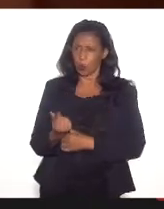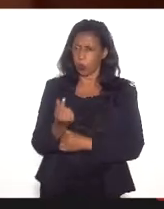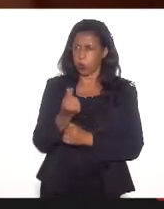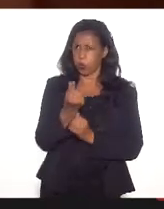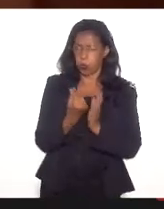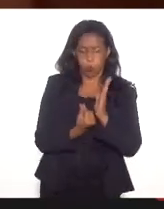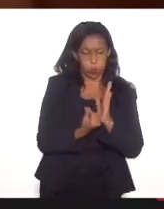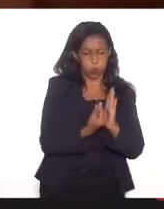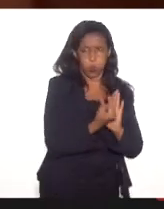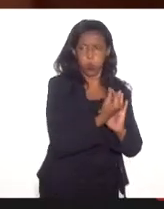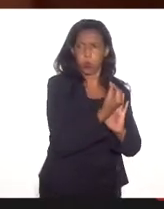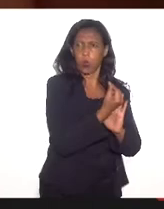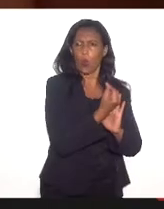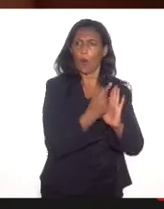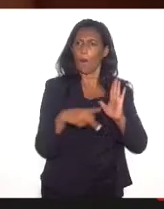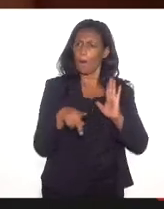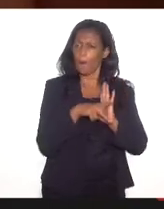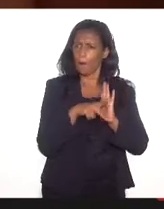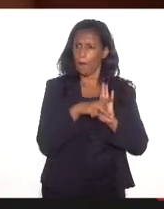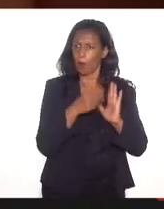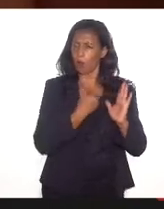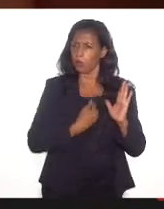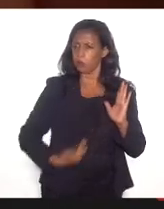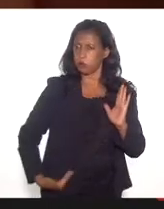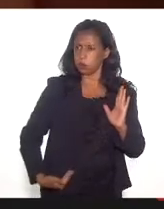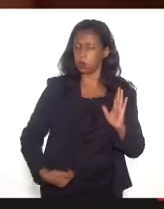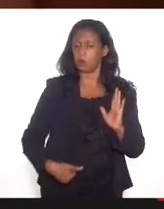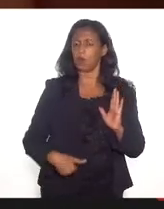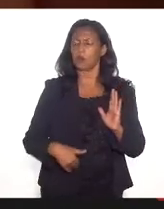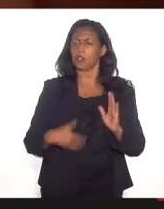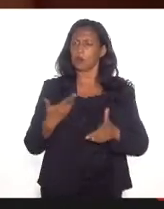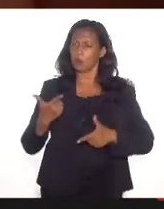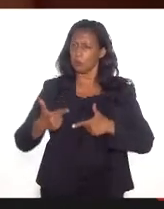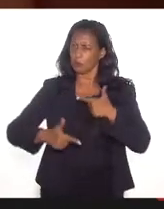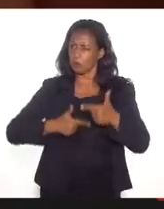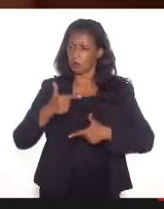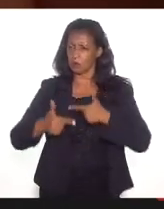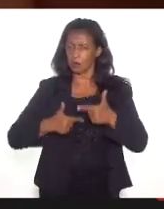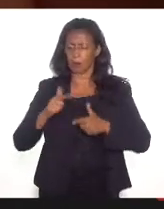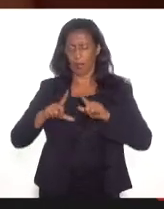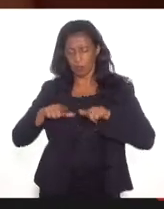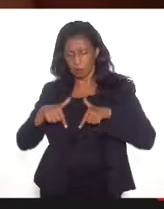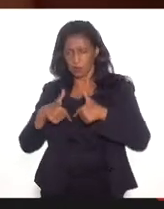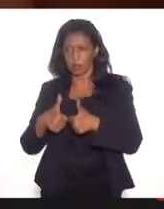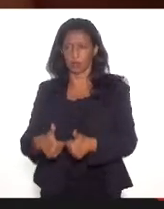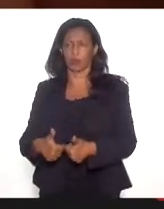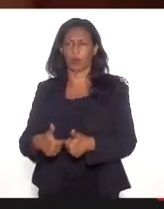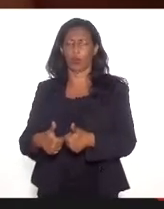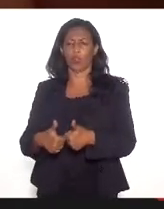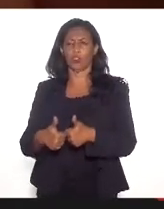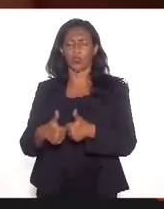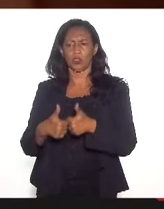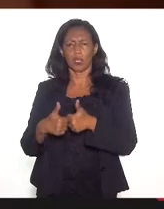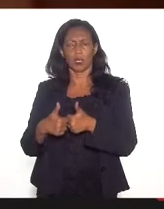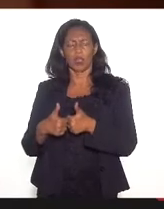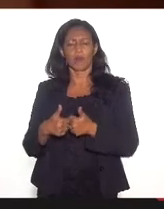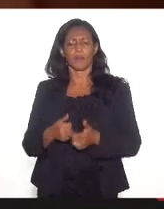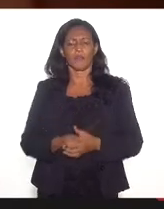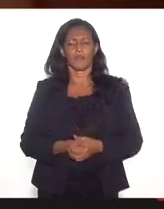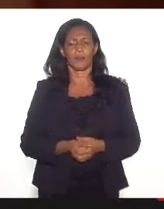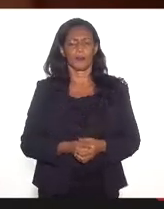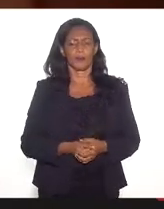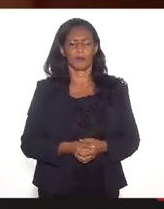insira como prioridade das políticas públicas, dos serviços prestados, das ações estatais, digamos assim,